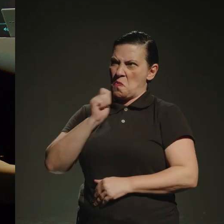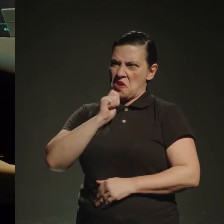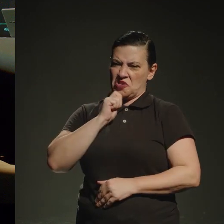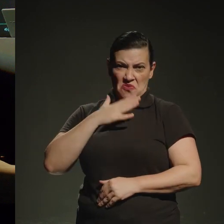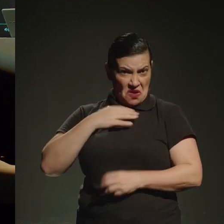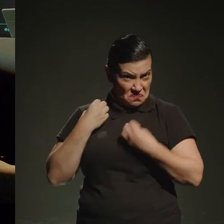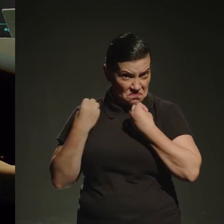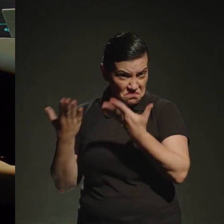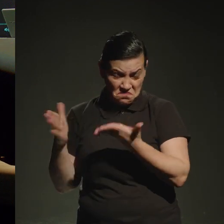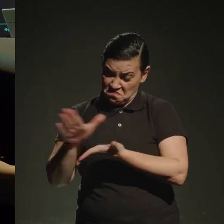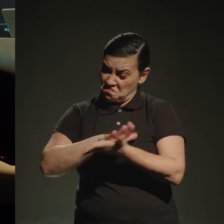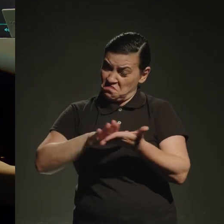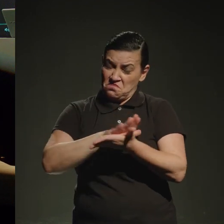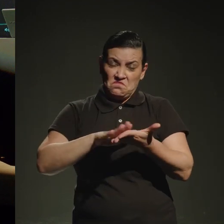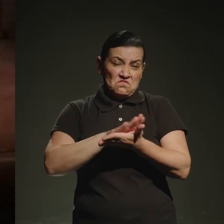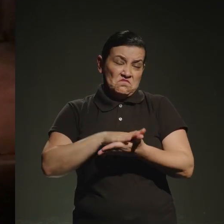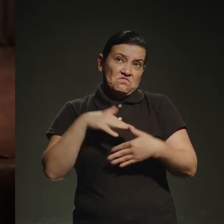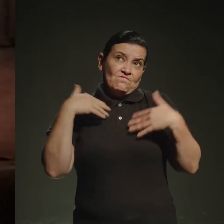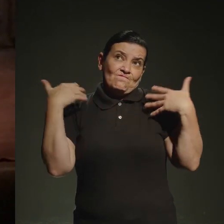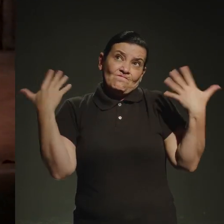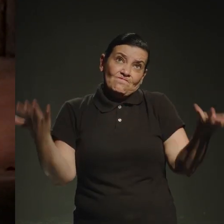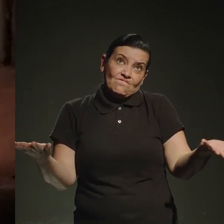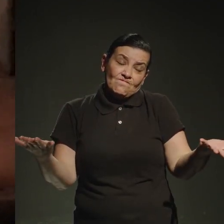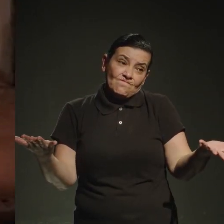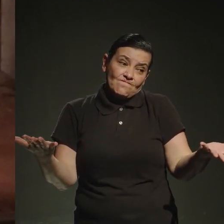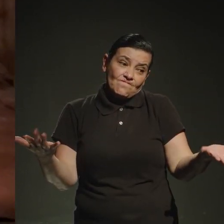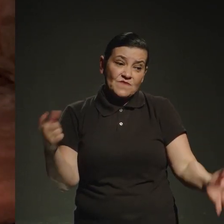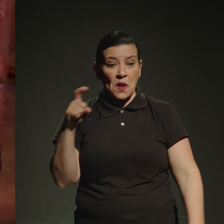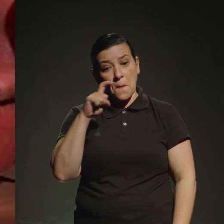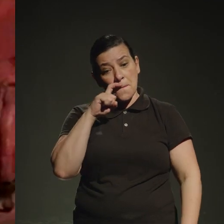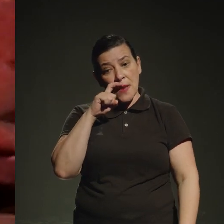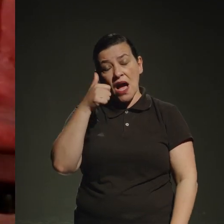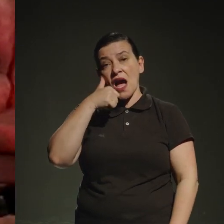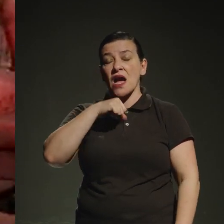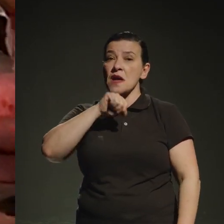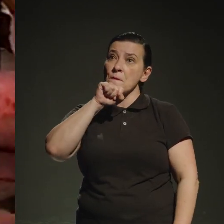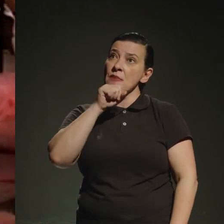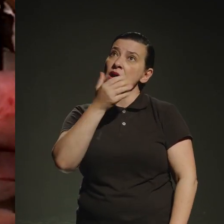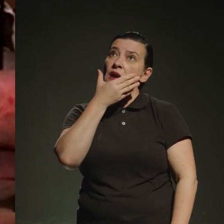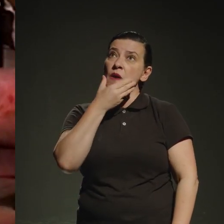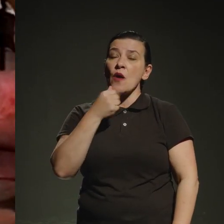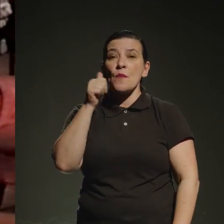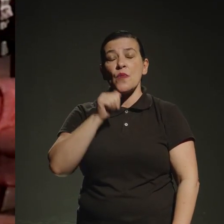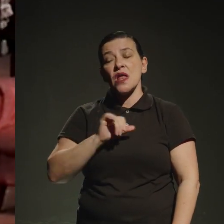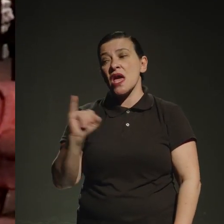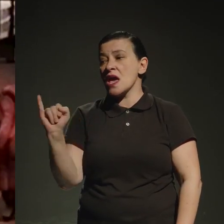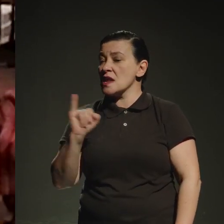credor. Nem namorada. Eu esperei tanto por esse dia, mas tanto, tanto,